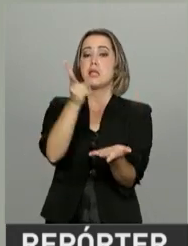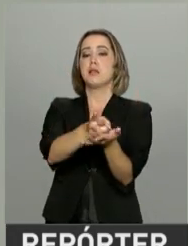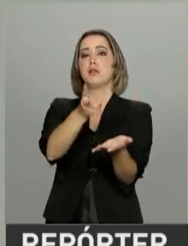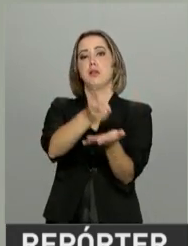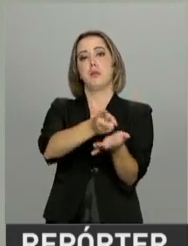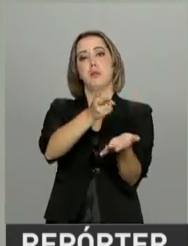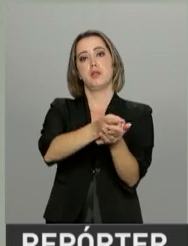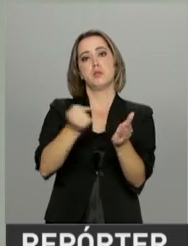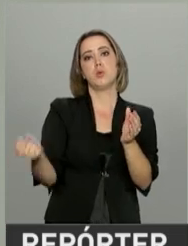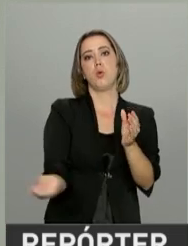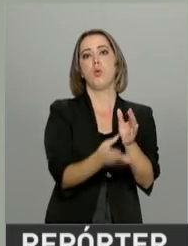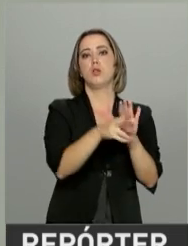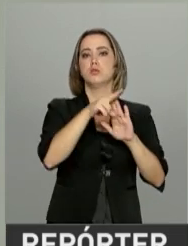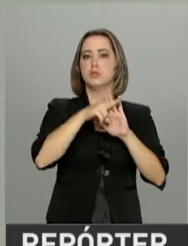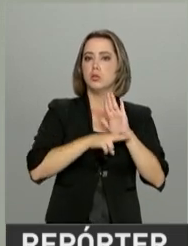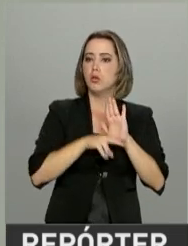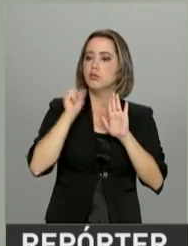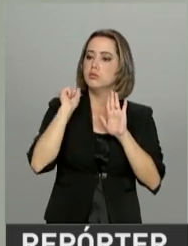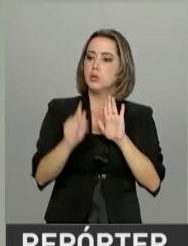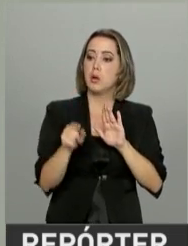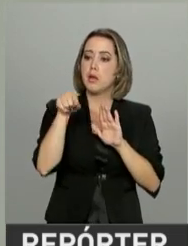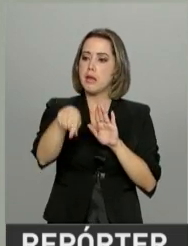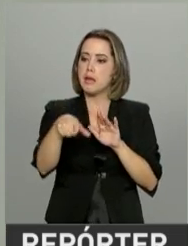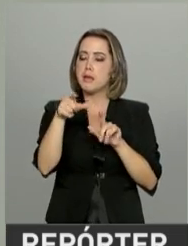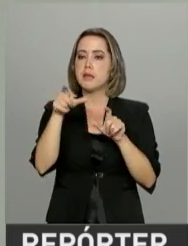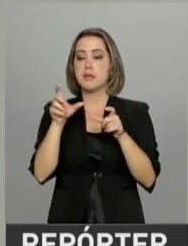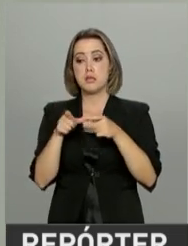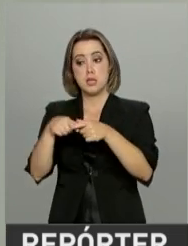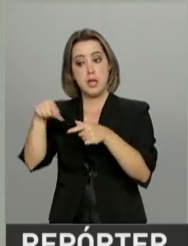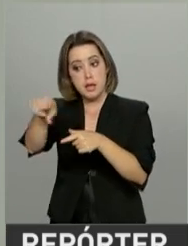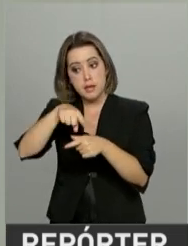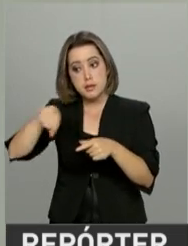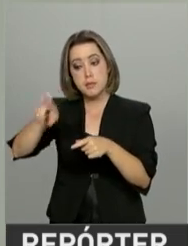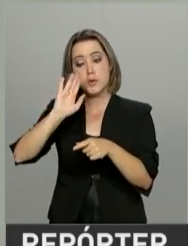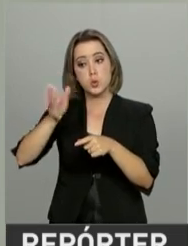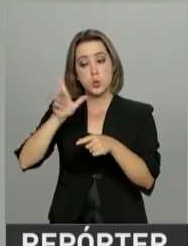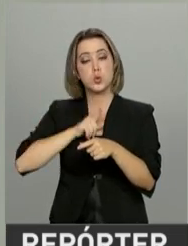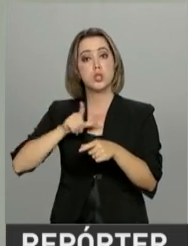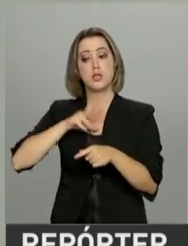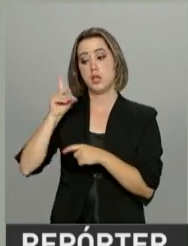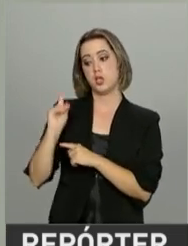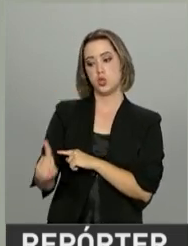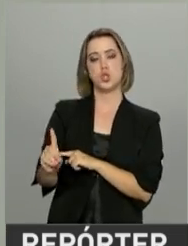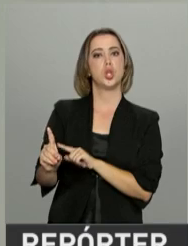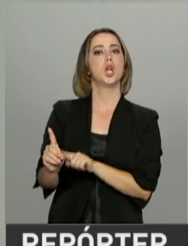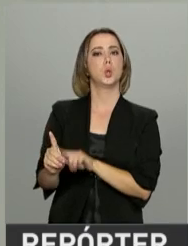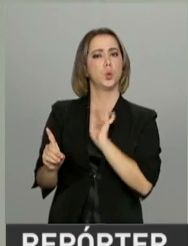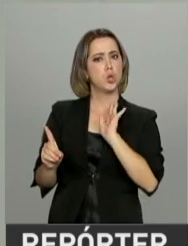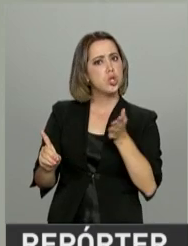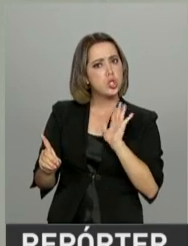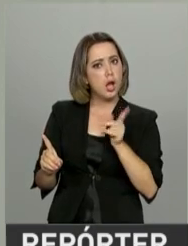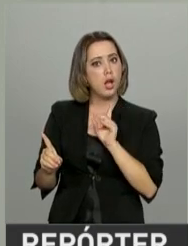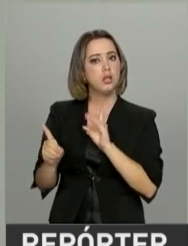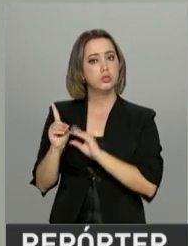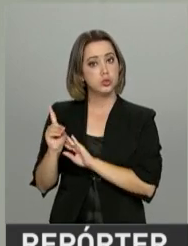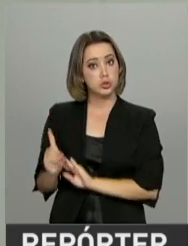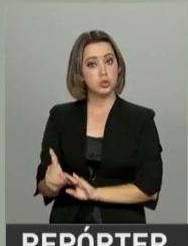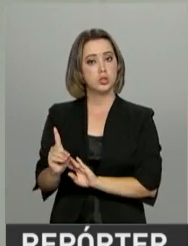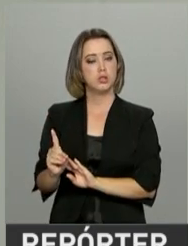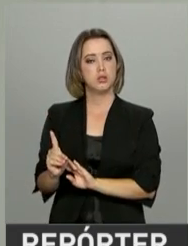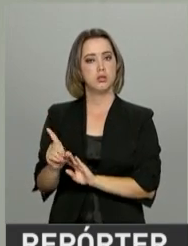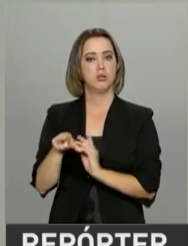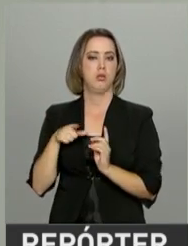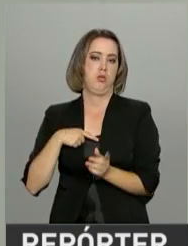a proposta de emenda constitucional, como essa pessoa em particular já tem um direito adquirido, porque já completou as condições de acesso ao